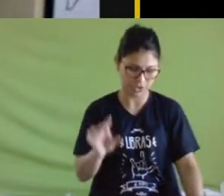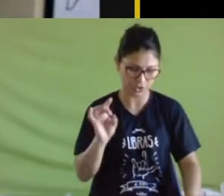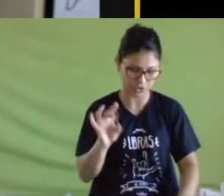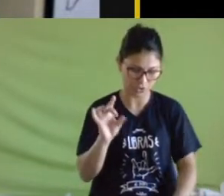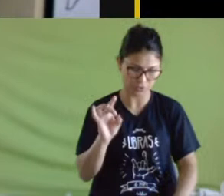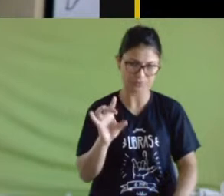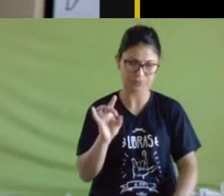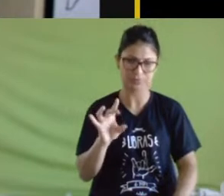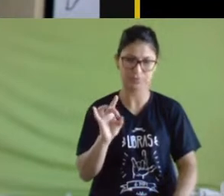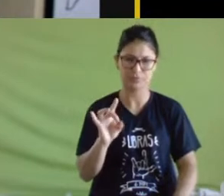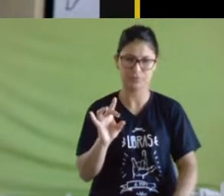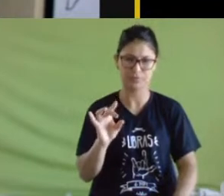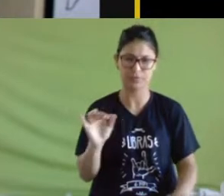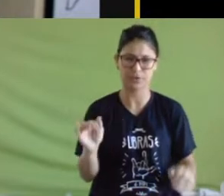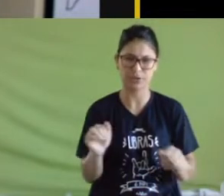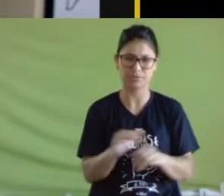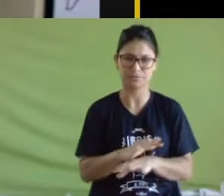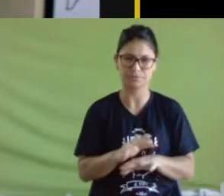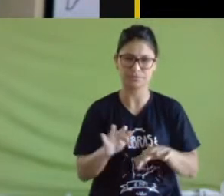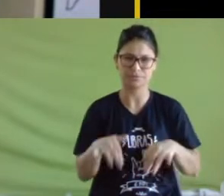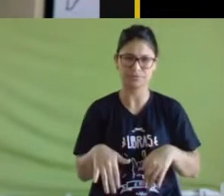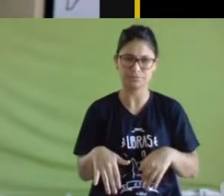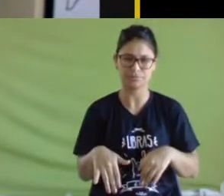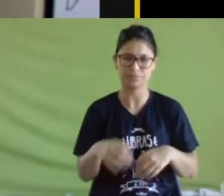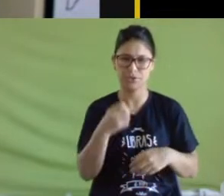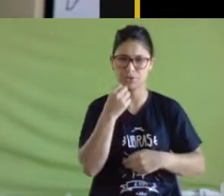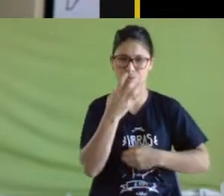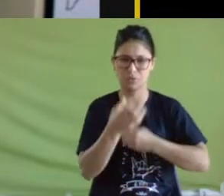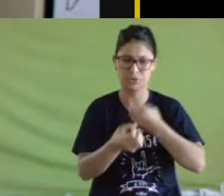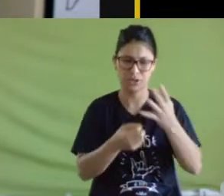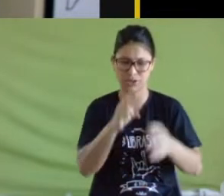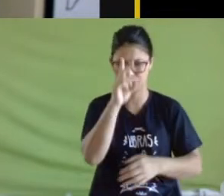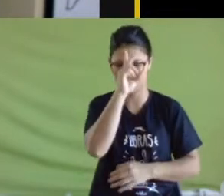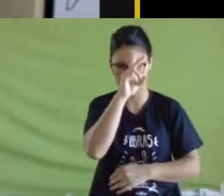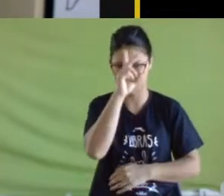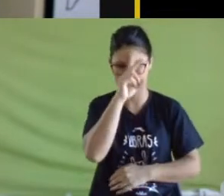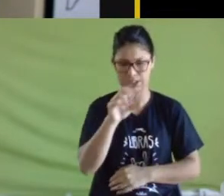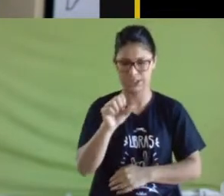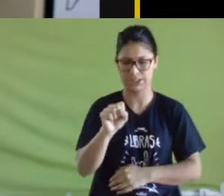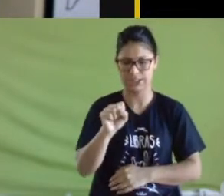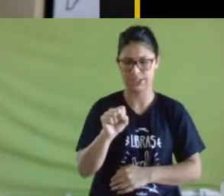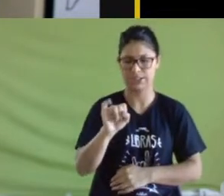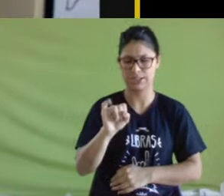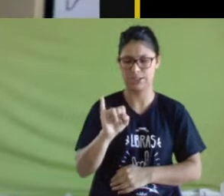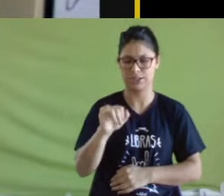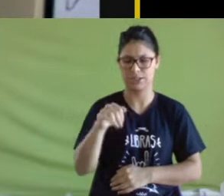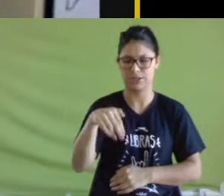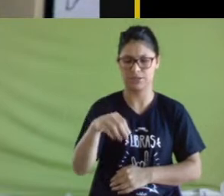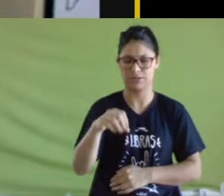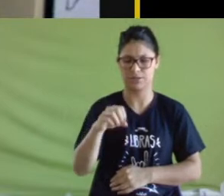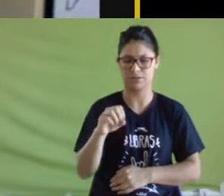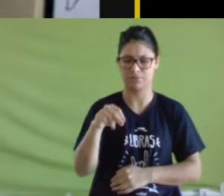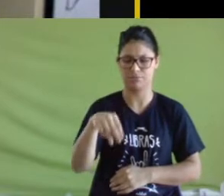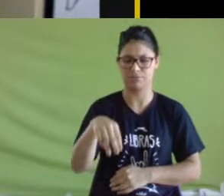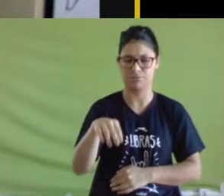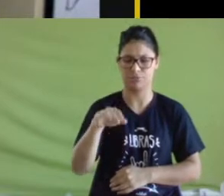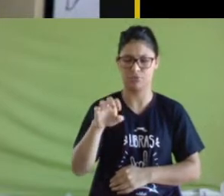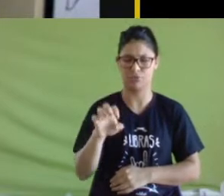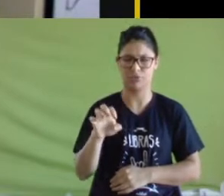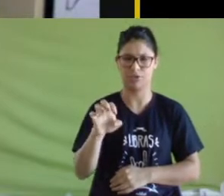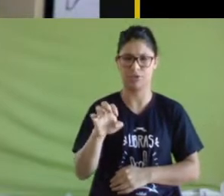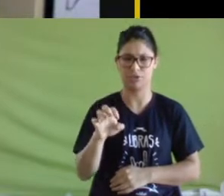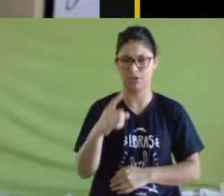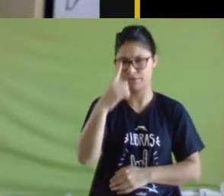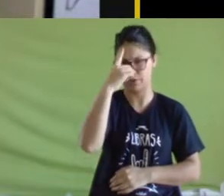quando Cícero conta a história do Simônides, aquele que inventou a técnica da arte